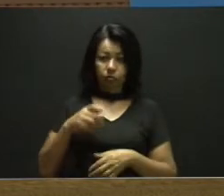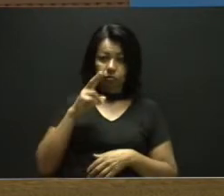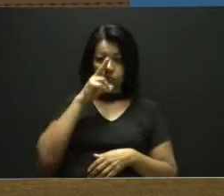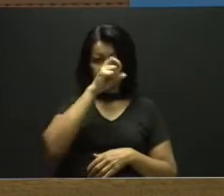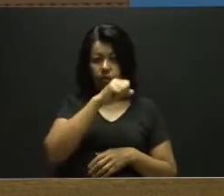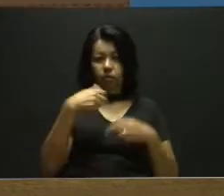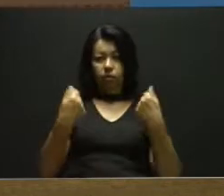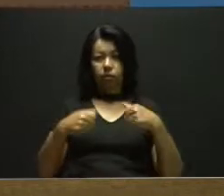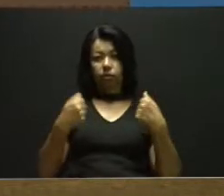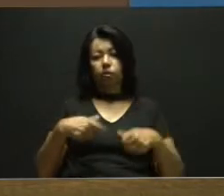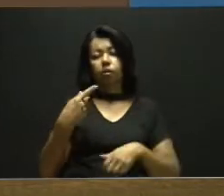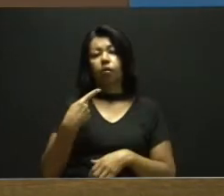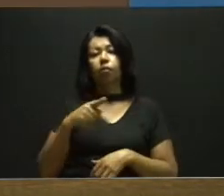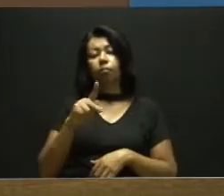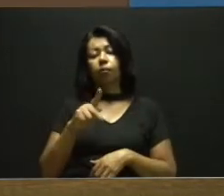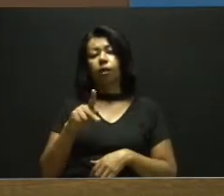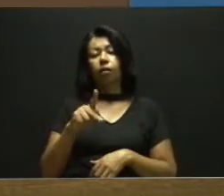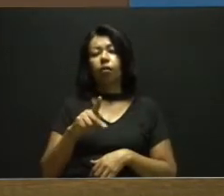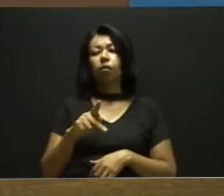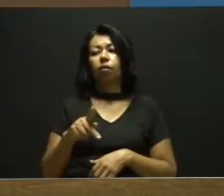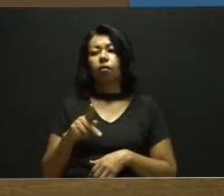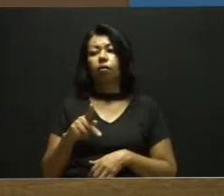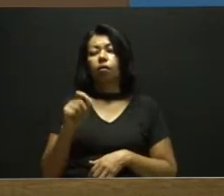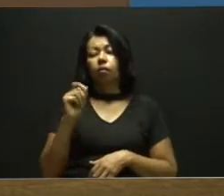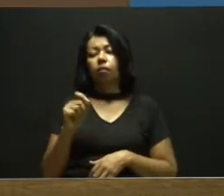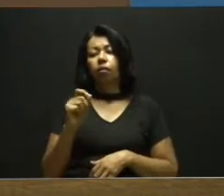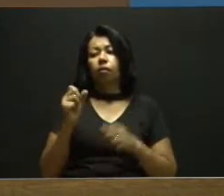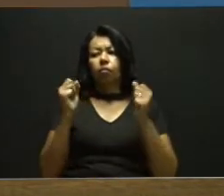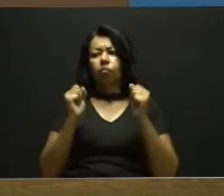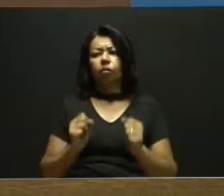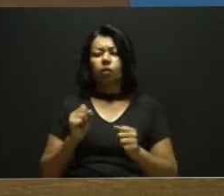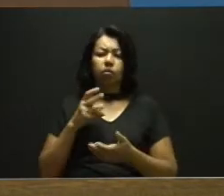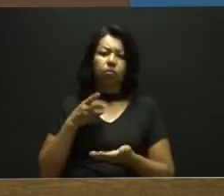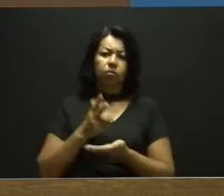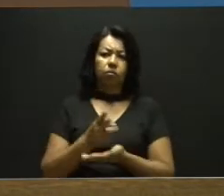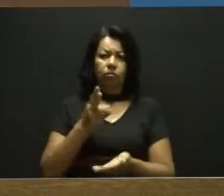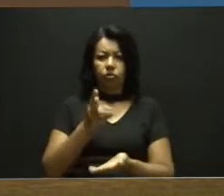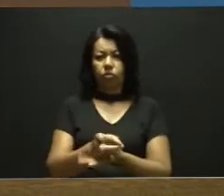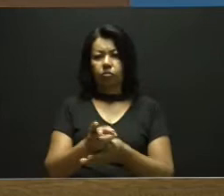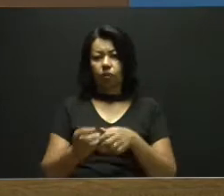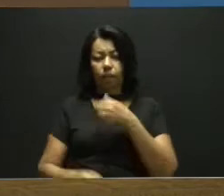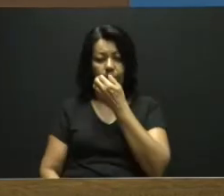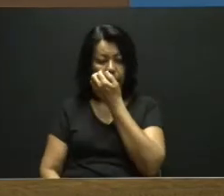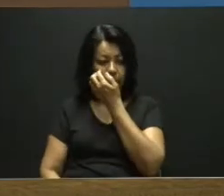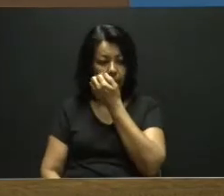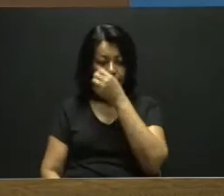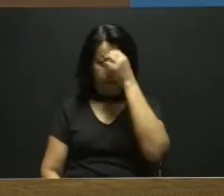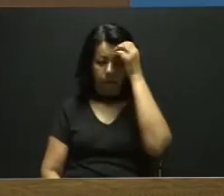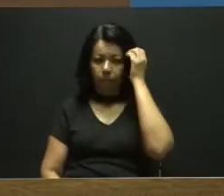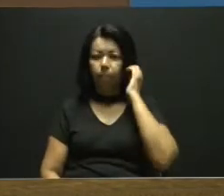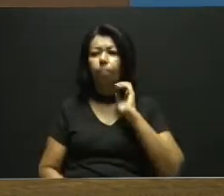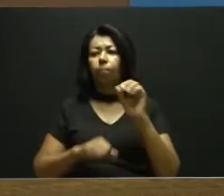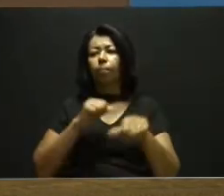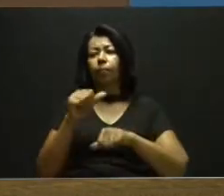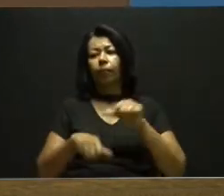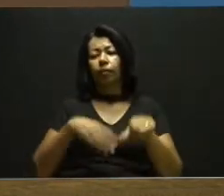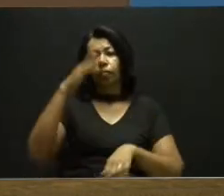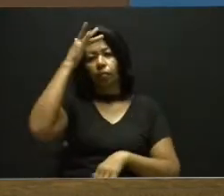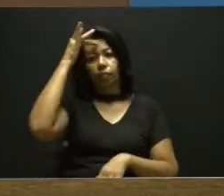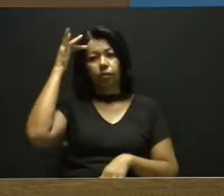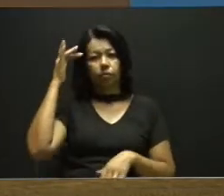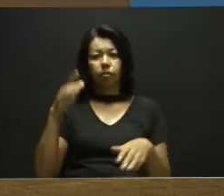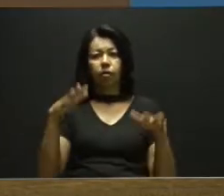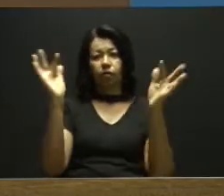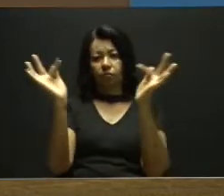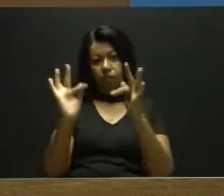necessário totalmente para o poste desce prosseguir tornou uma pessoa feliz